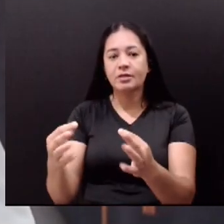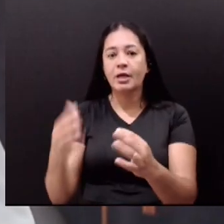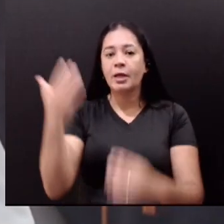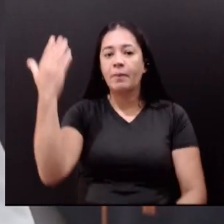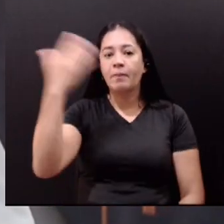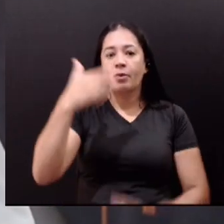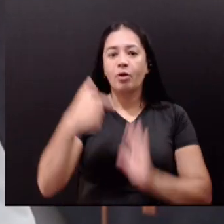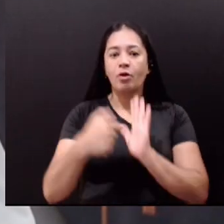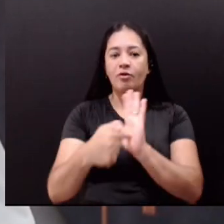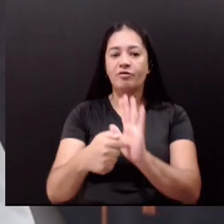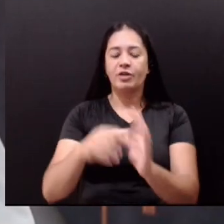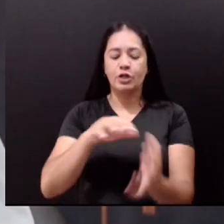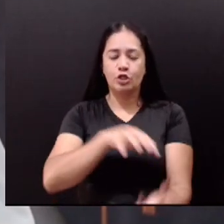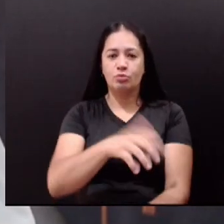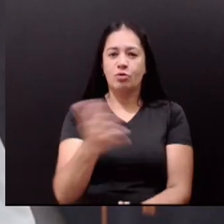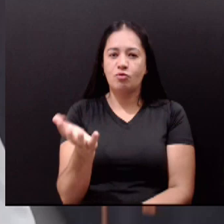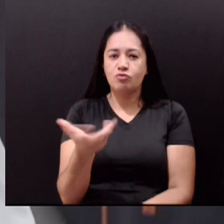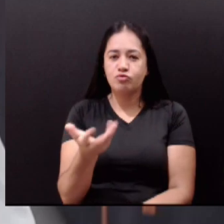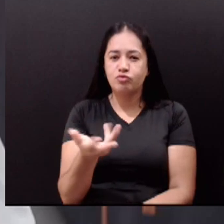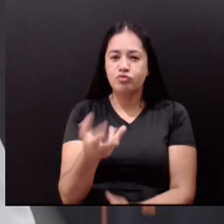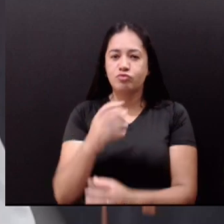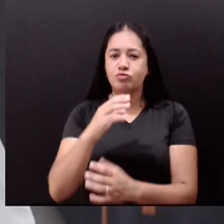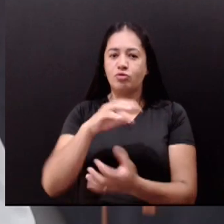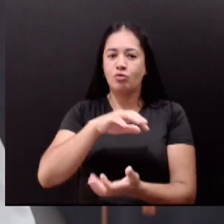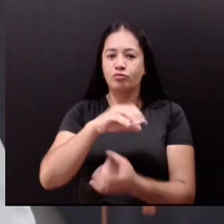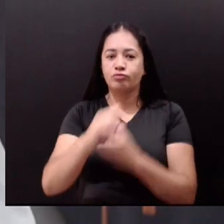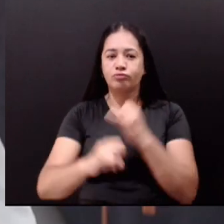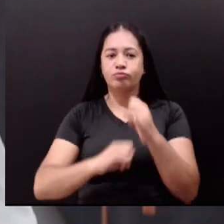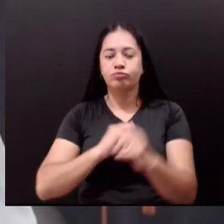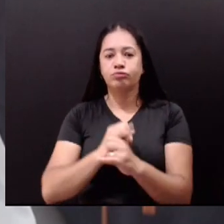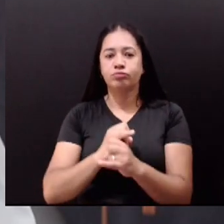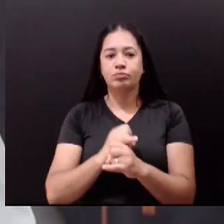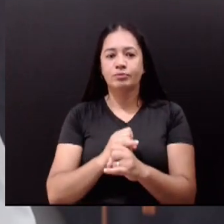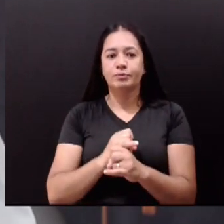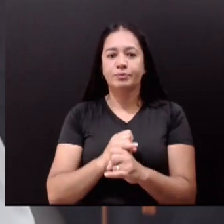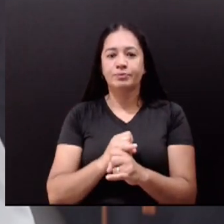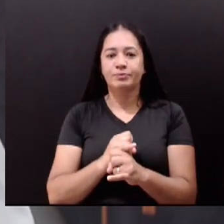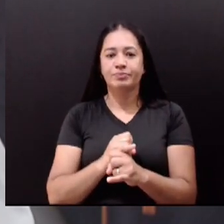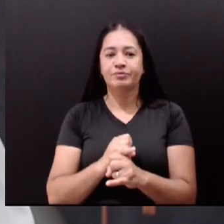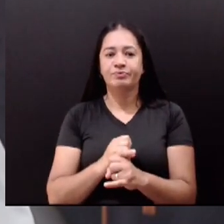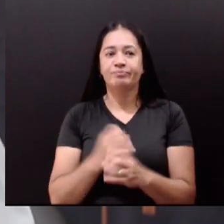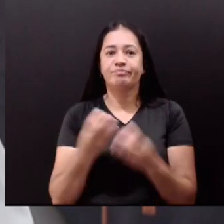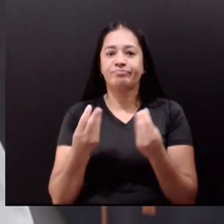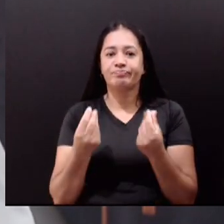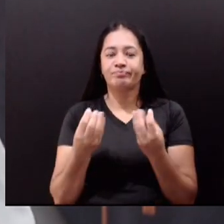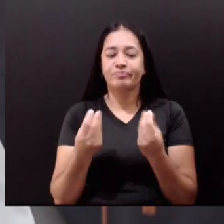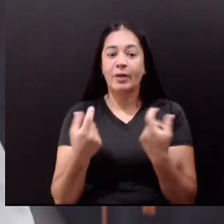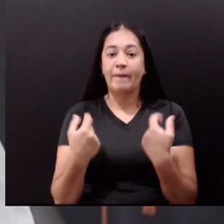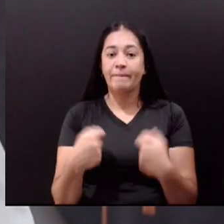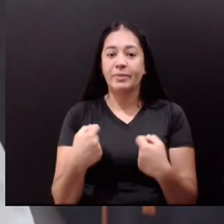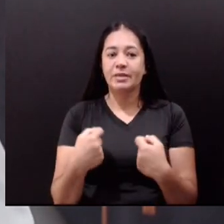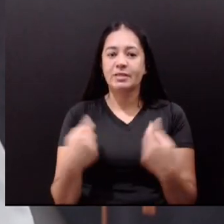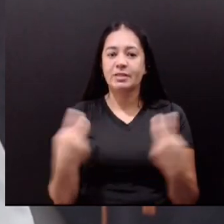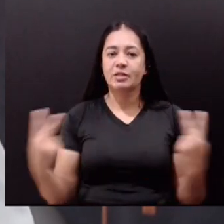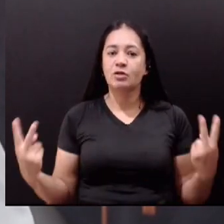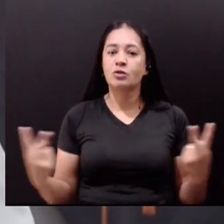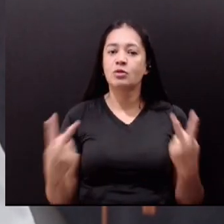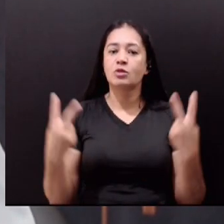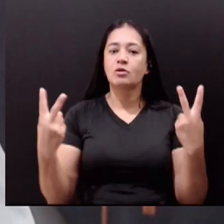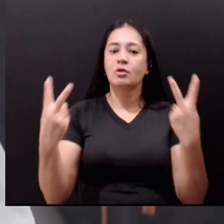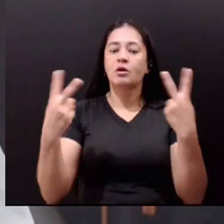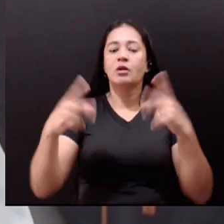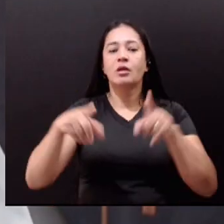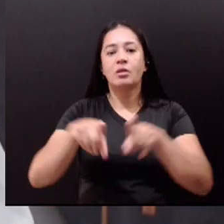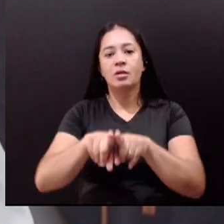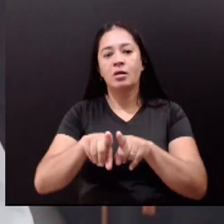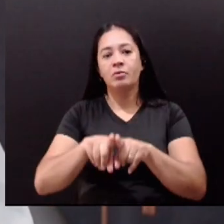acelerado, virtual, paralelo, eh, há des precisa ter esses valores também que é desse mundo